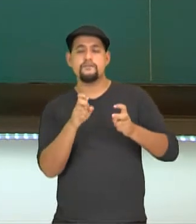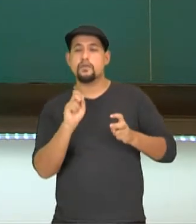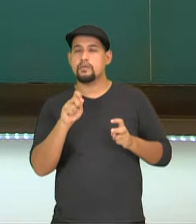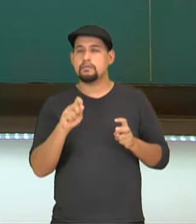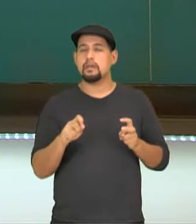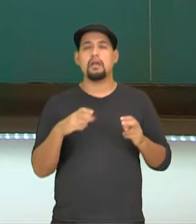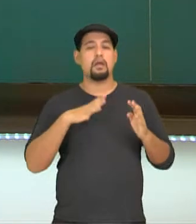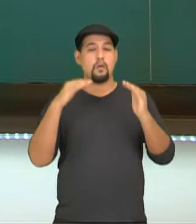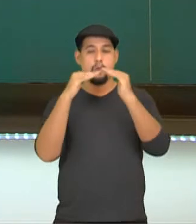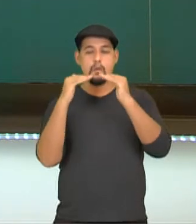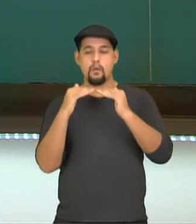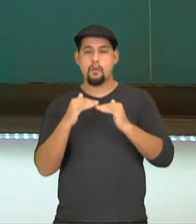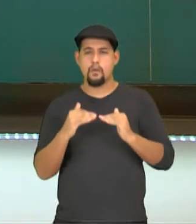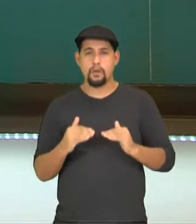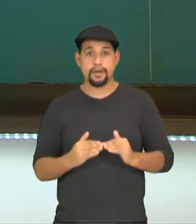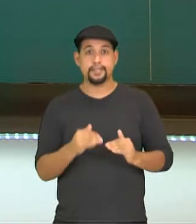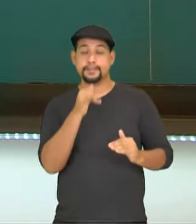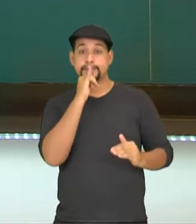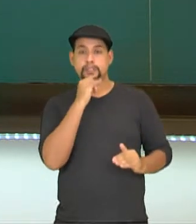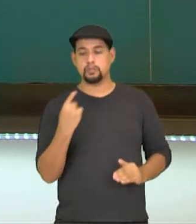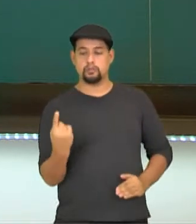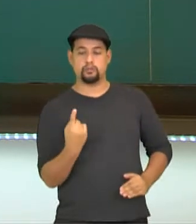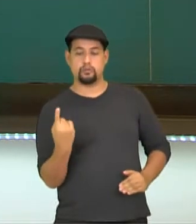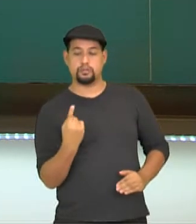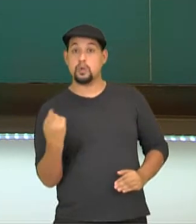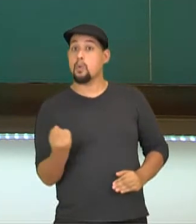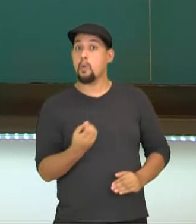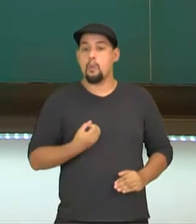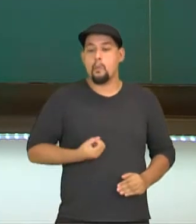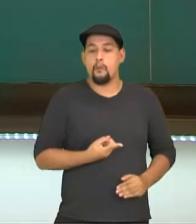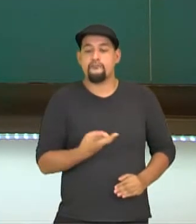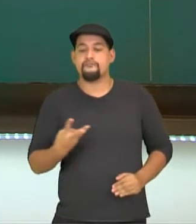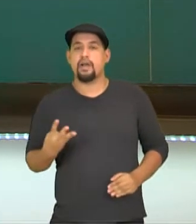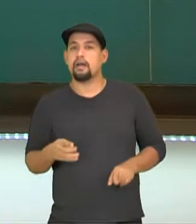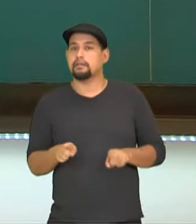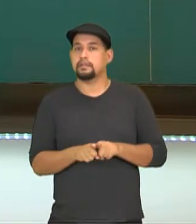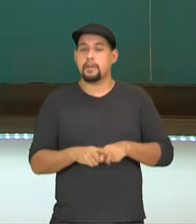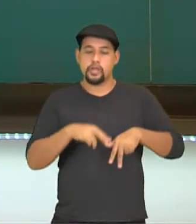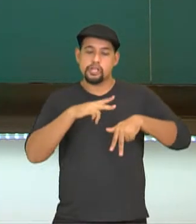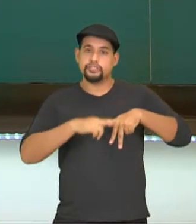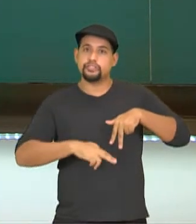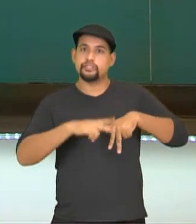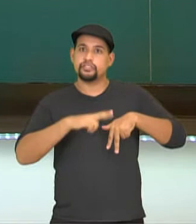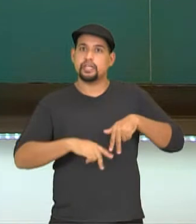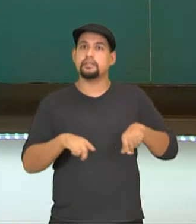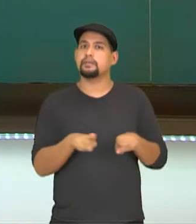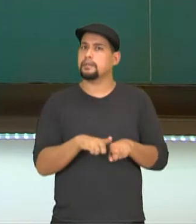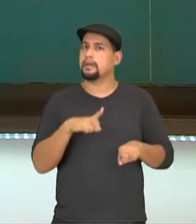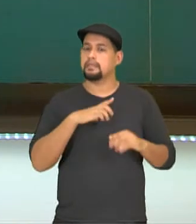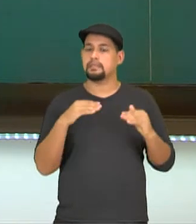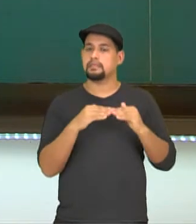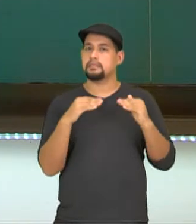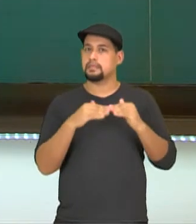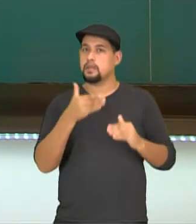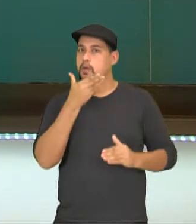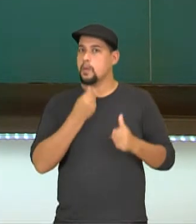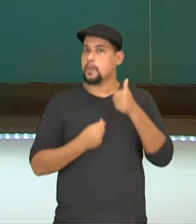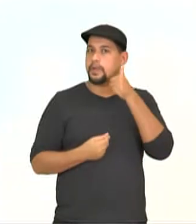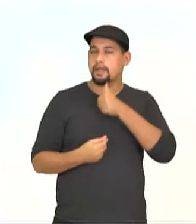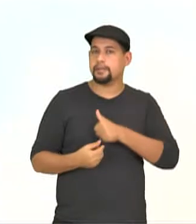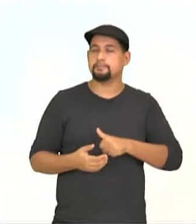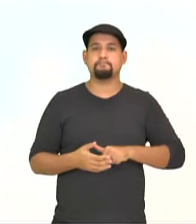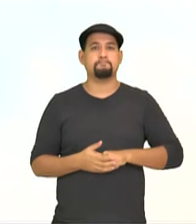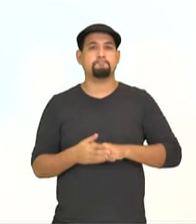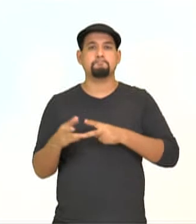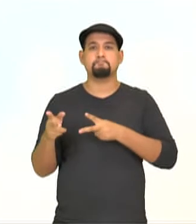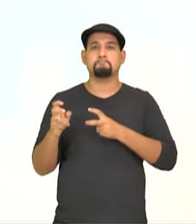essa concordância de singular e plural. Em gênero também nós temos essa concordância.